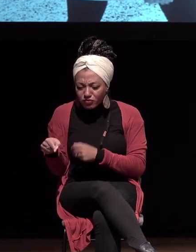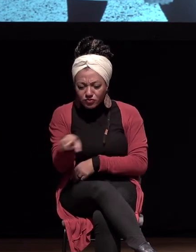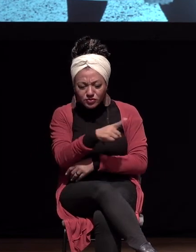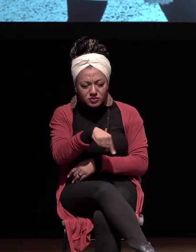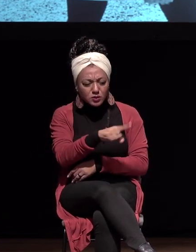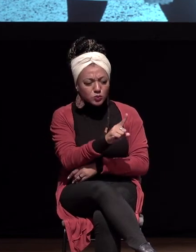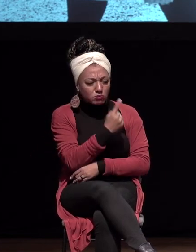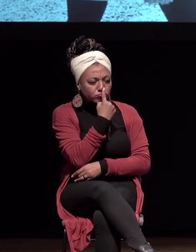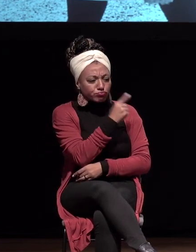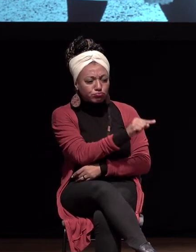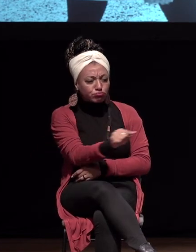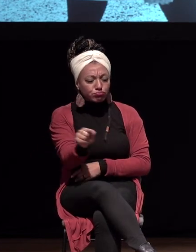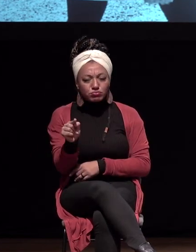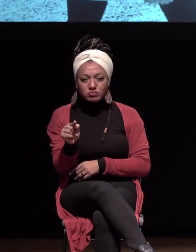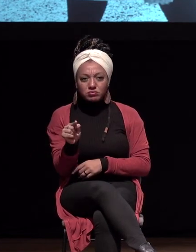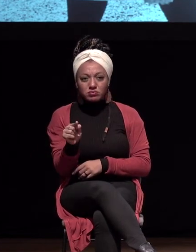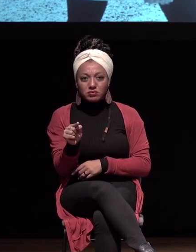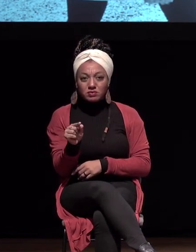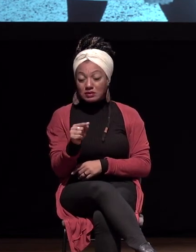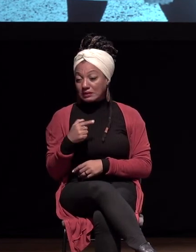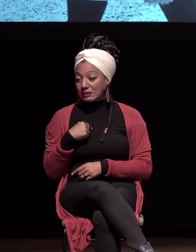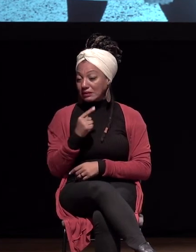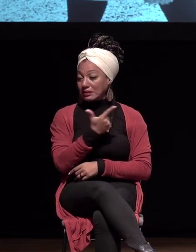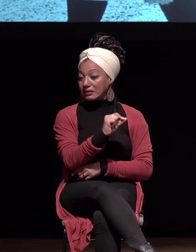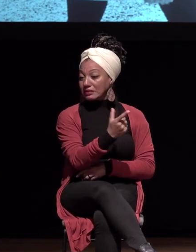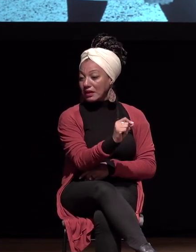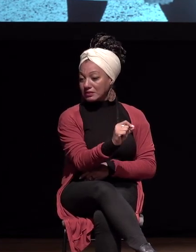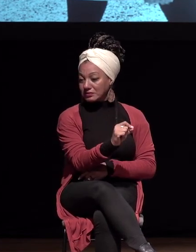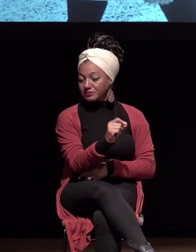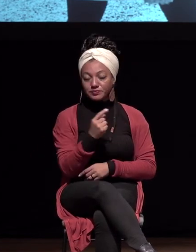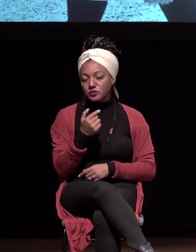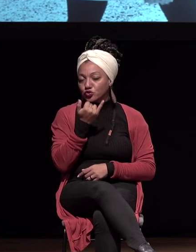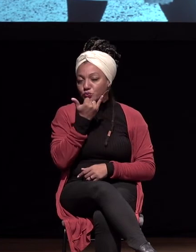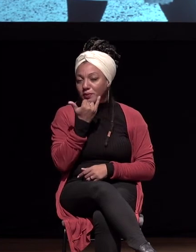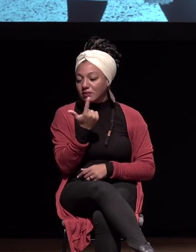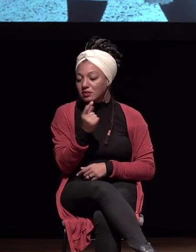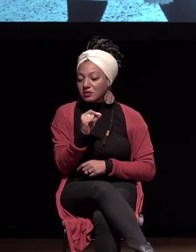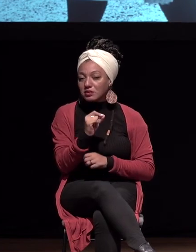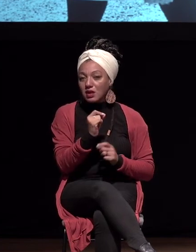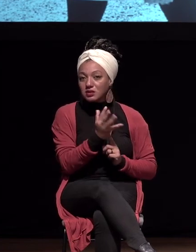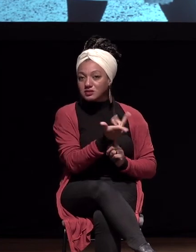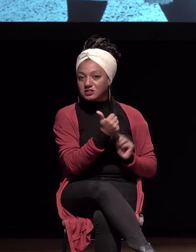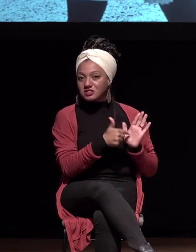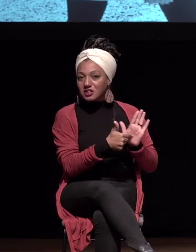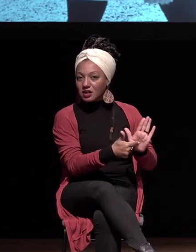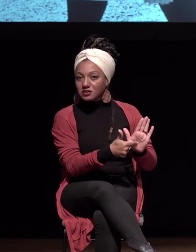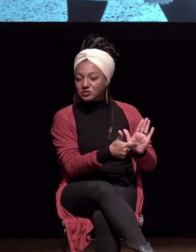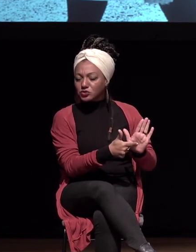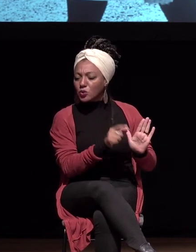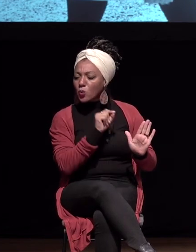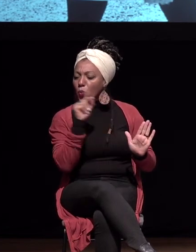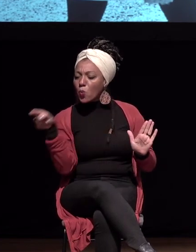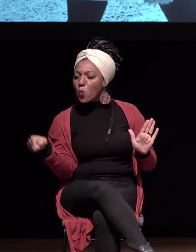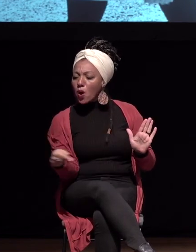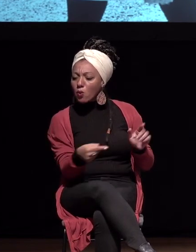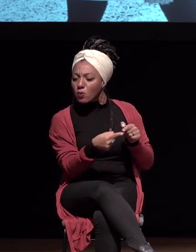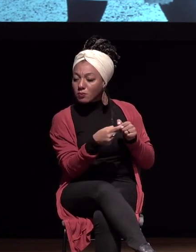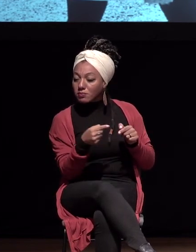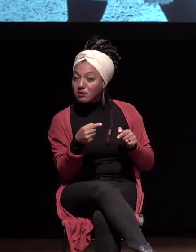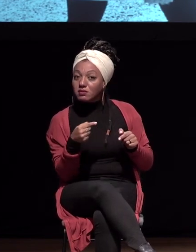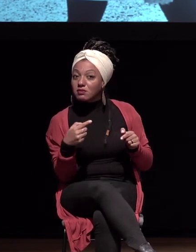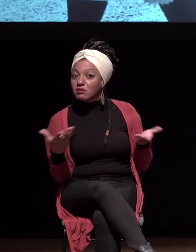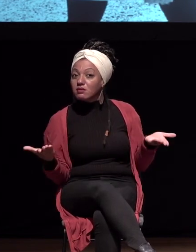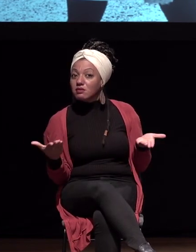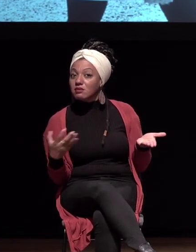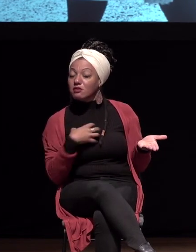10 obras. Qual delas você é? Qual delas conta sobre você hoje, o seu humor? Qual delas